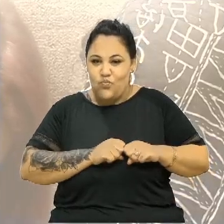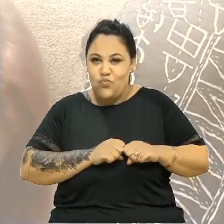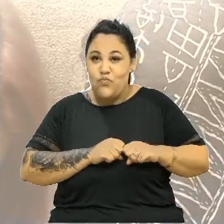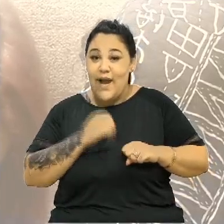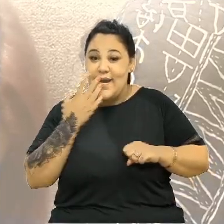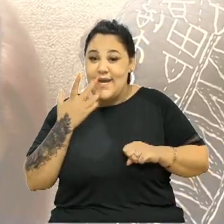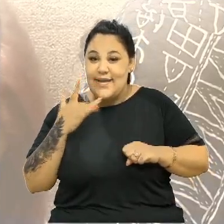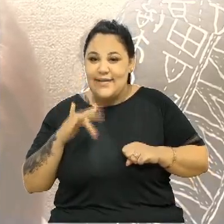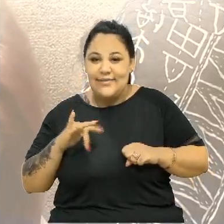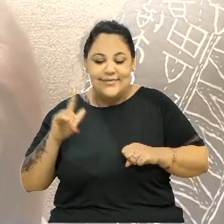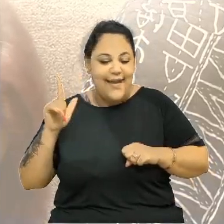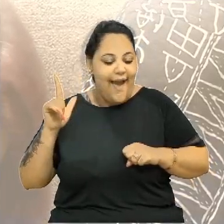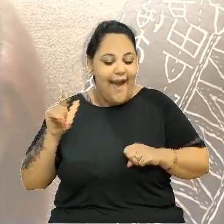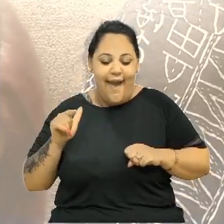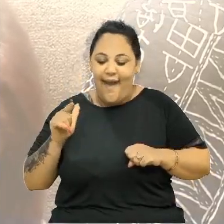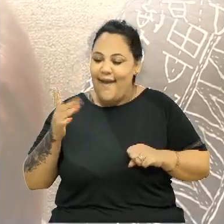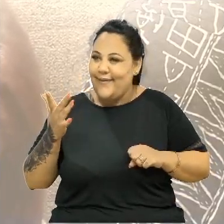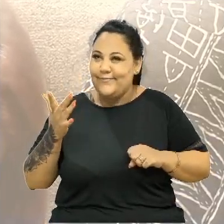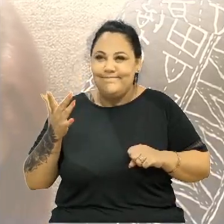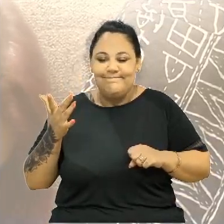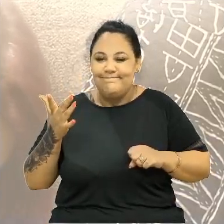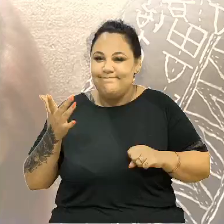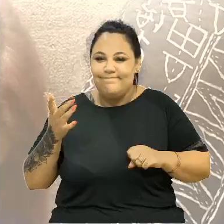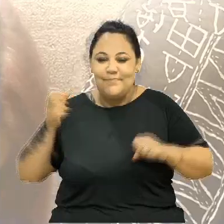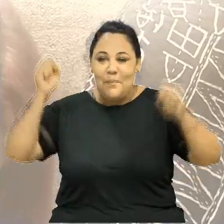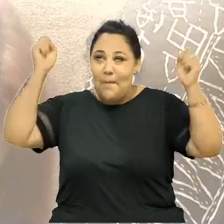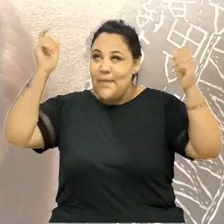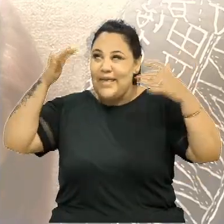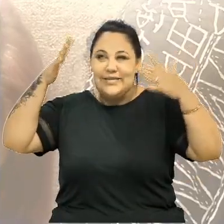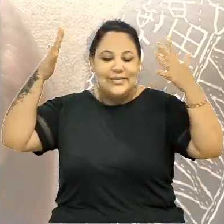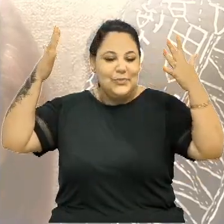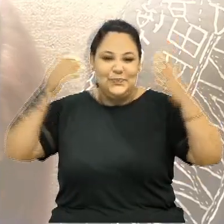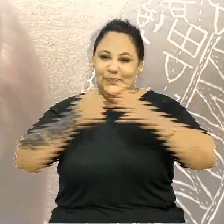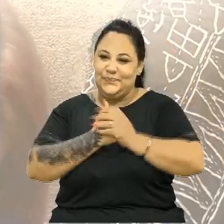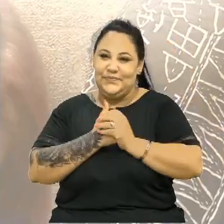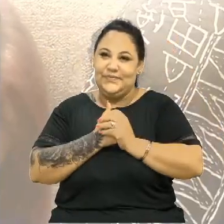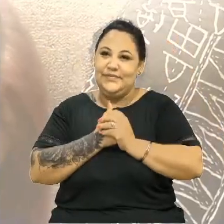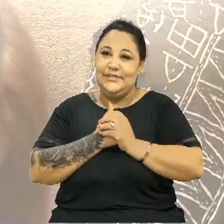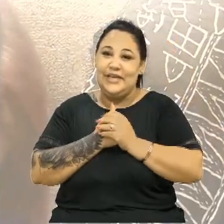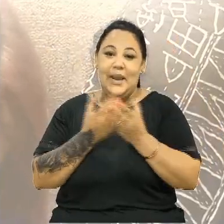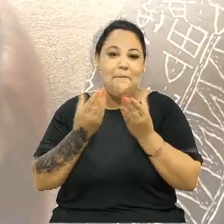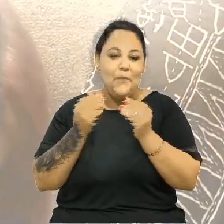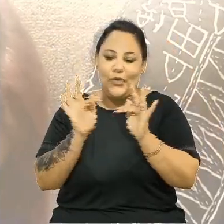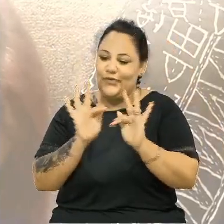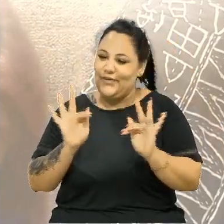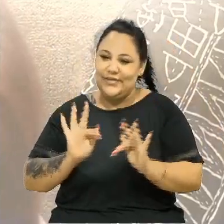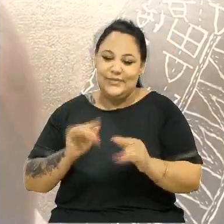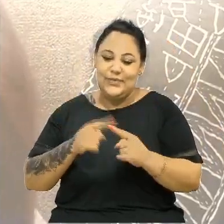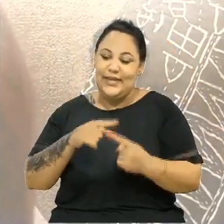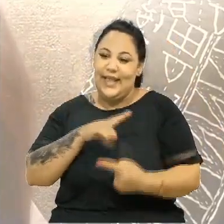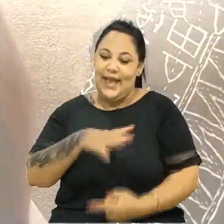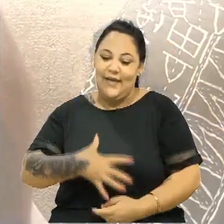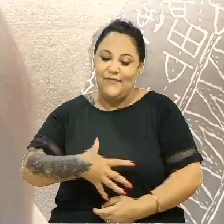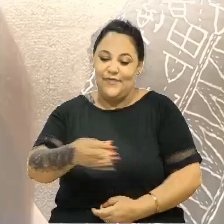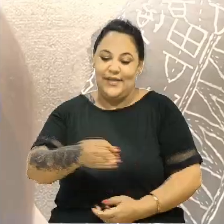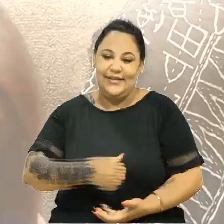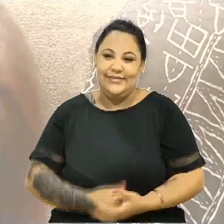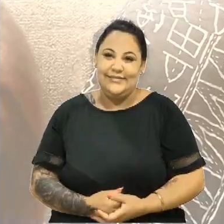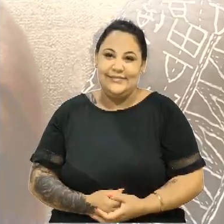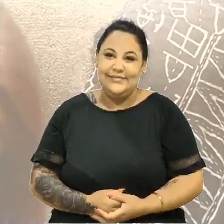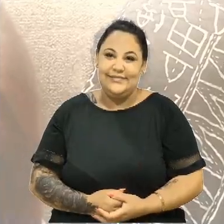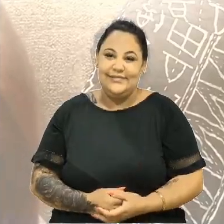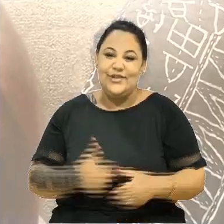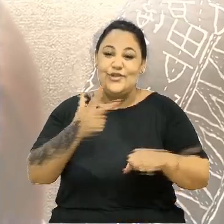ato divino. E ele é tão feliz por ter a Kimberly. E os vídeos que ele